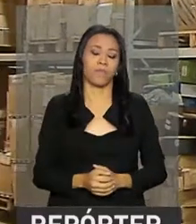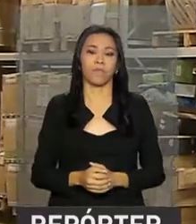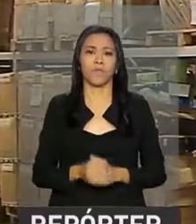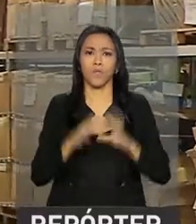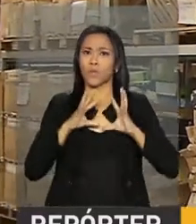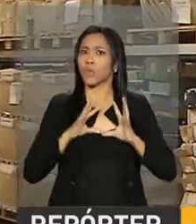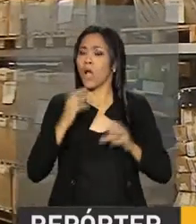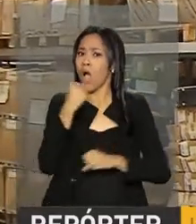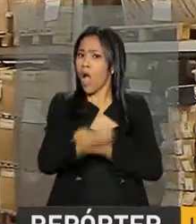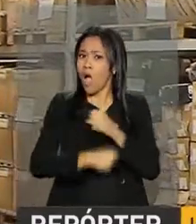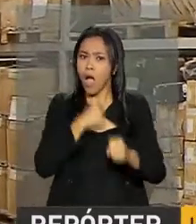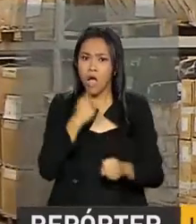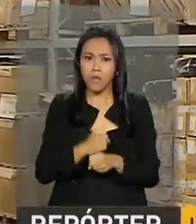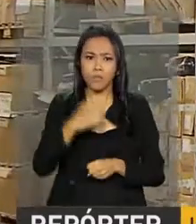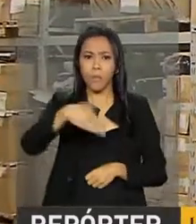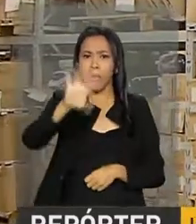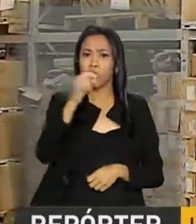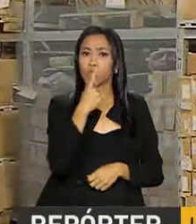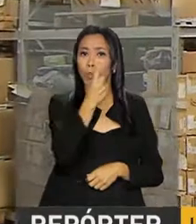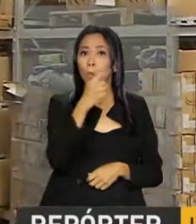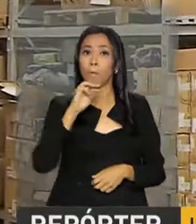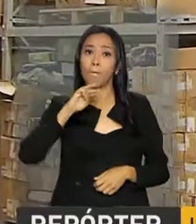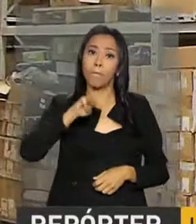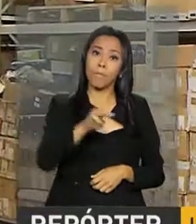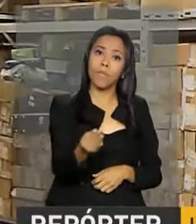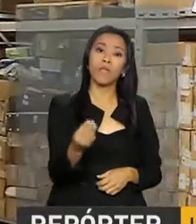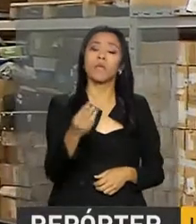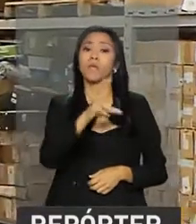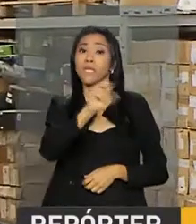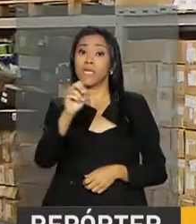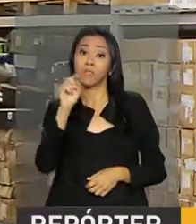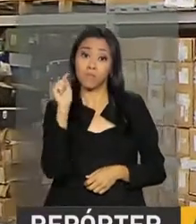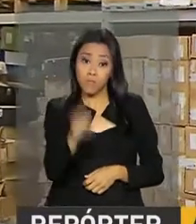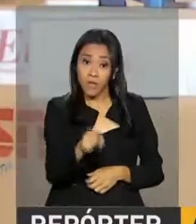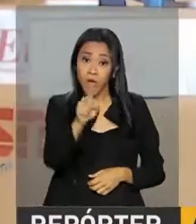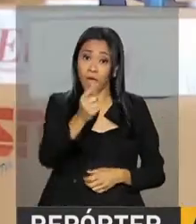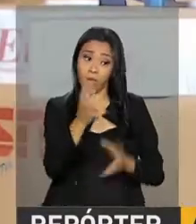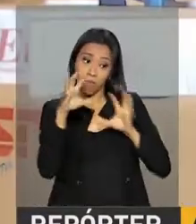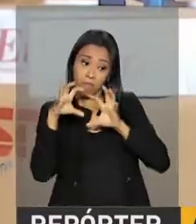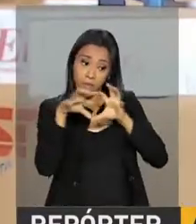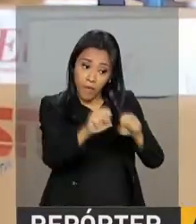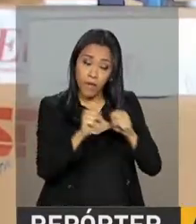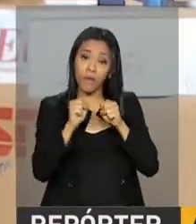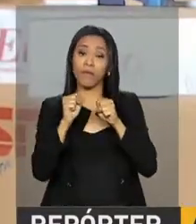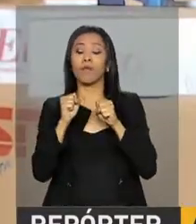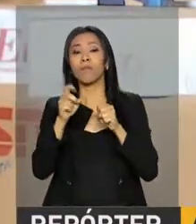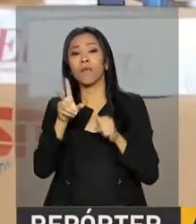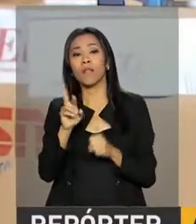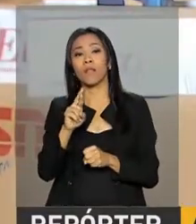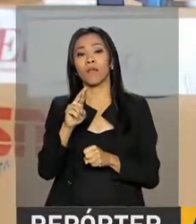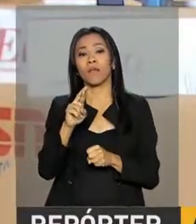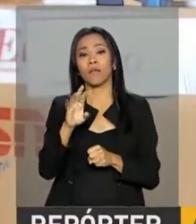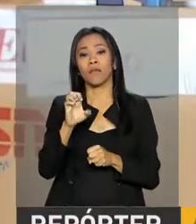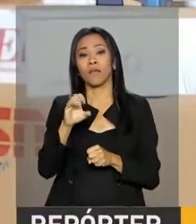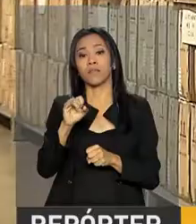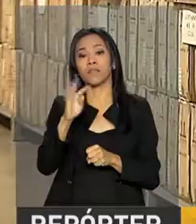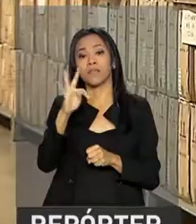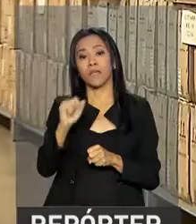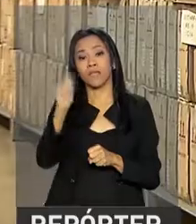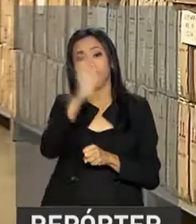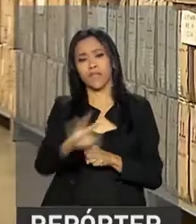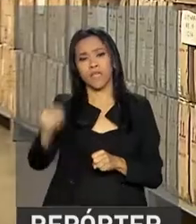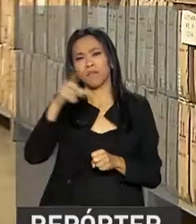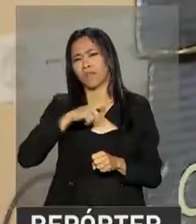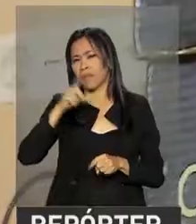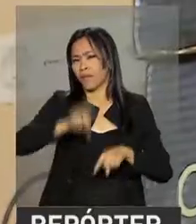todos os anos mais de um milhão e meio de produtos são apreendidos pela receita federal em todo o brasil são artigos como cigarros brinquedos